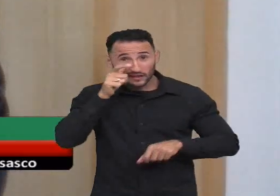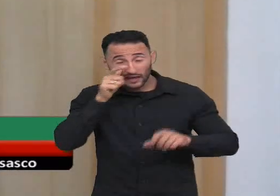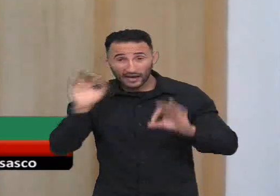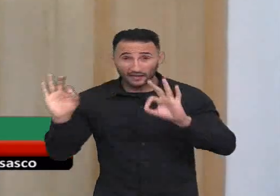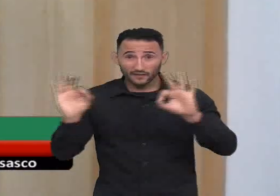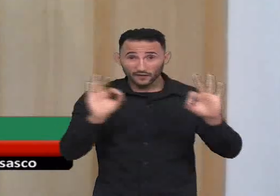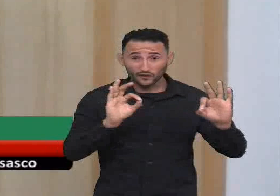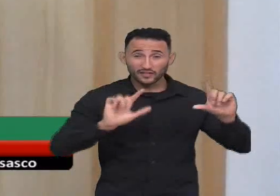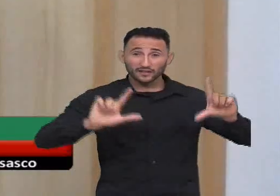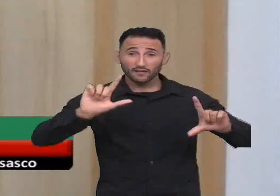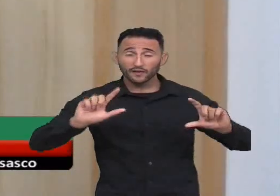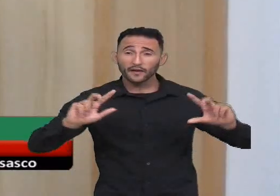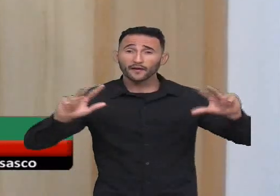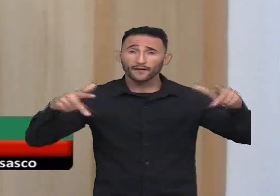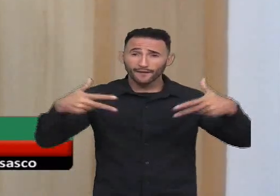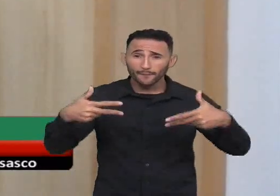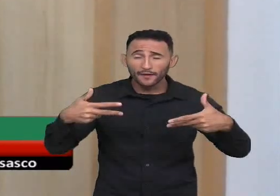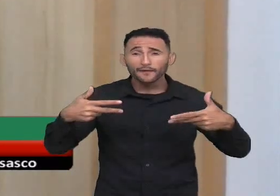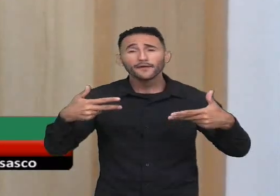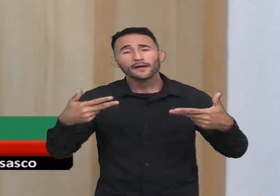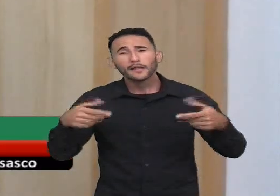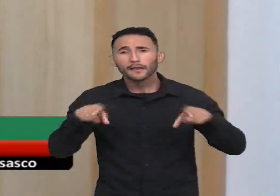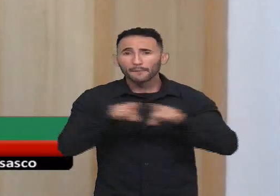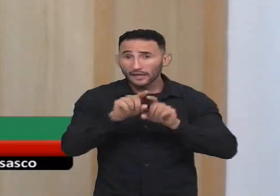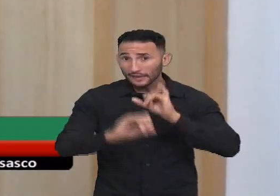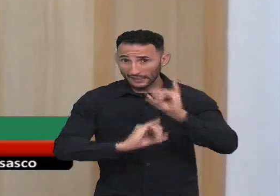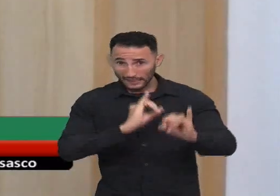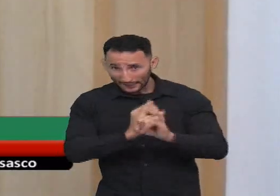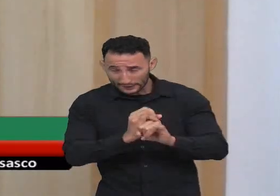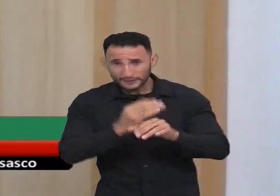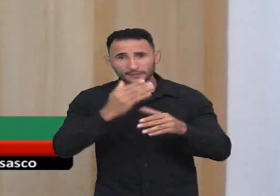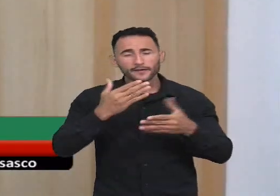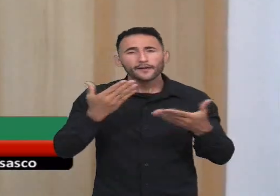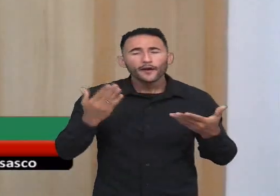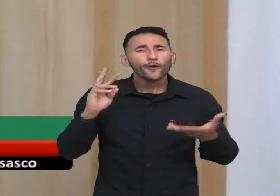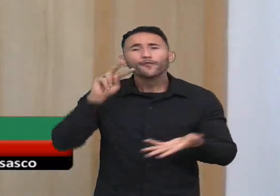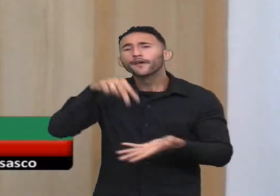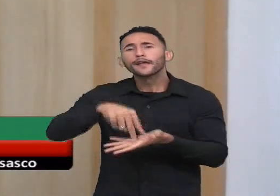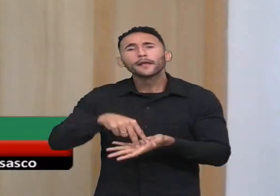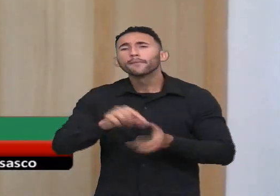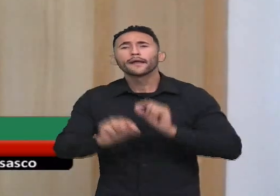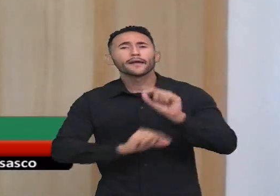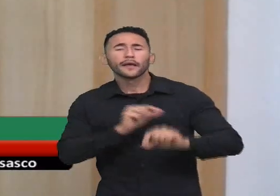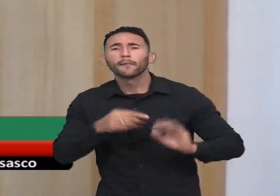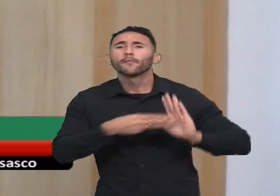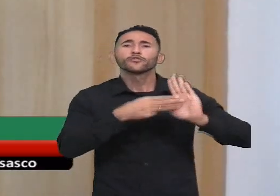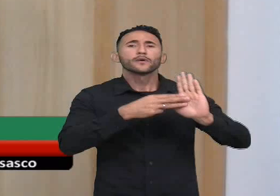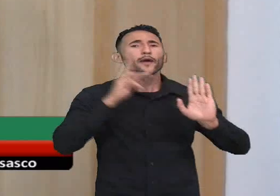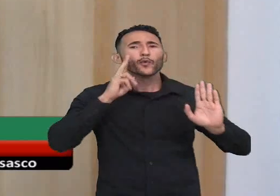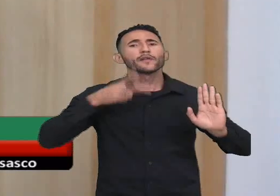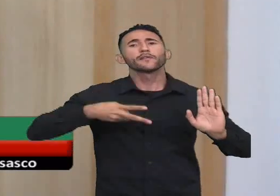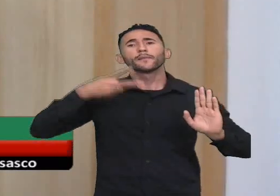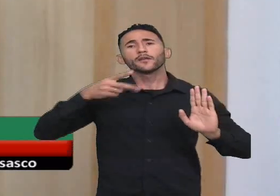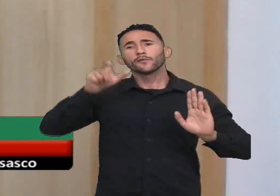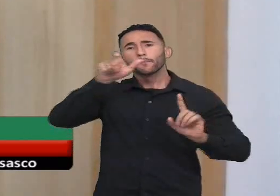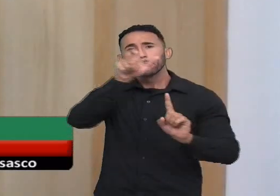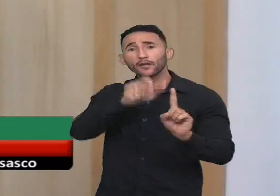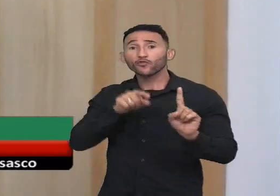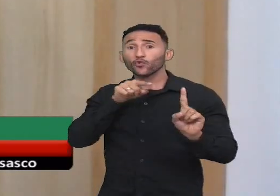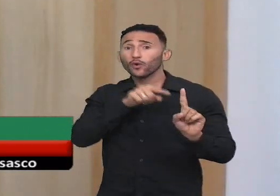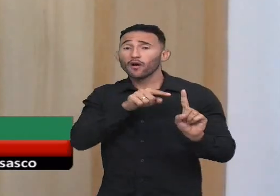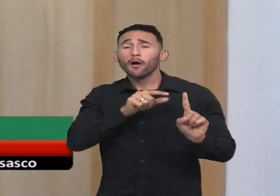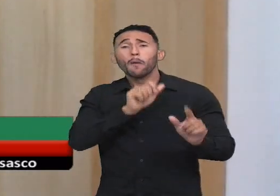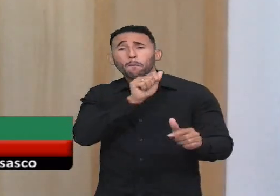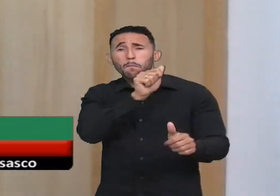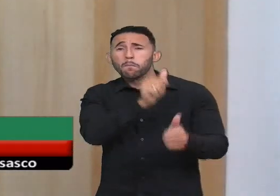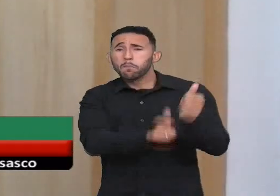internet. Eu venho aqui para fazer uma moção de reconhecimento a um grande atleta da nossa cidade e que vem